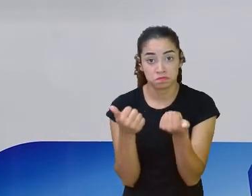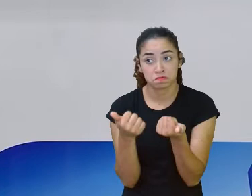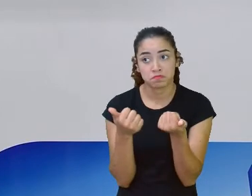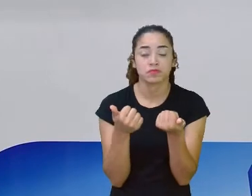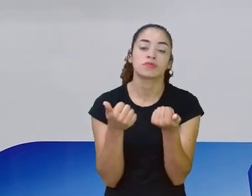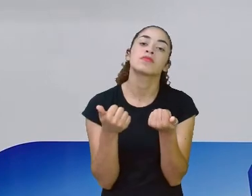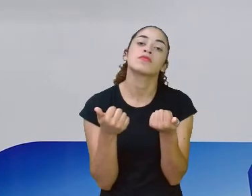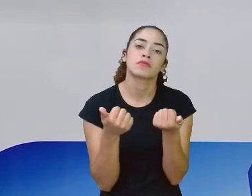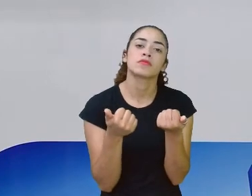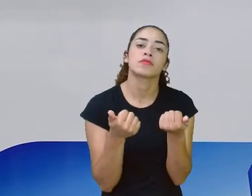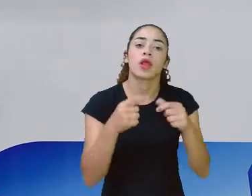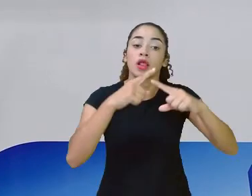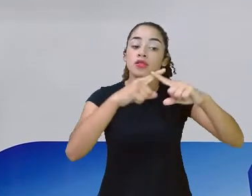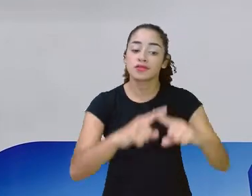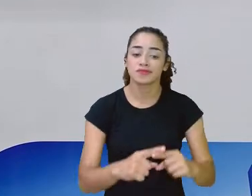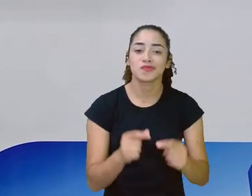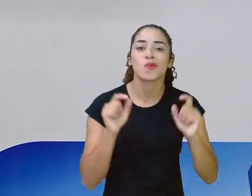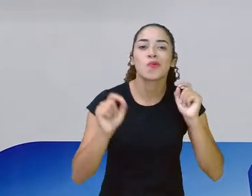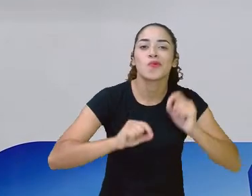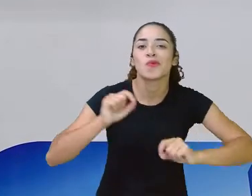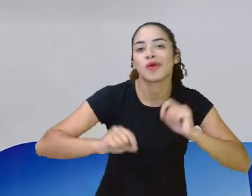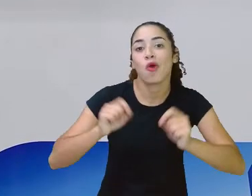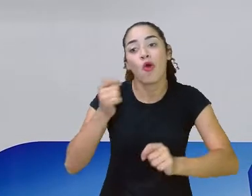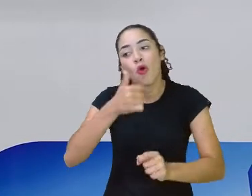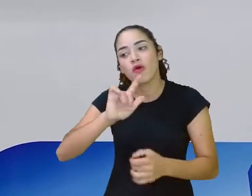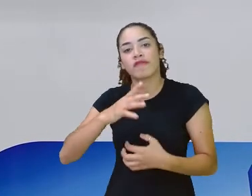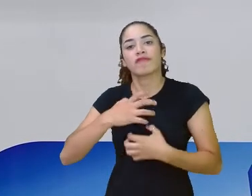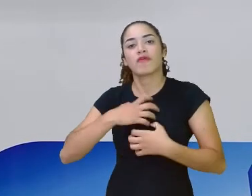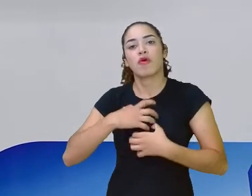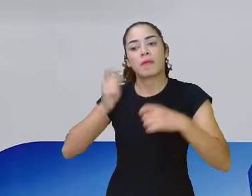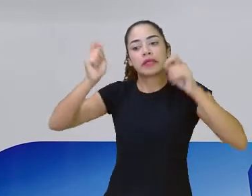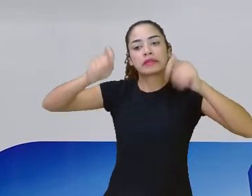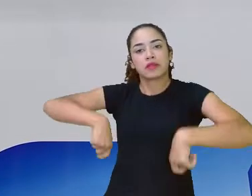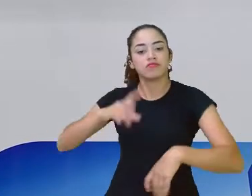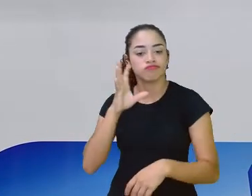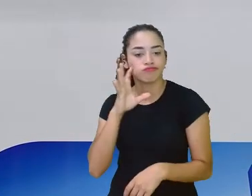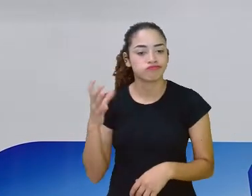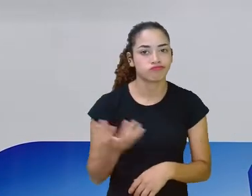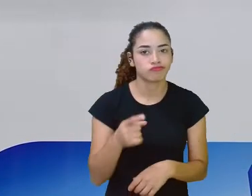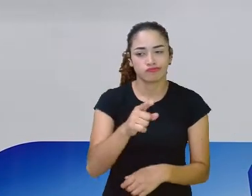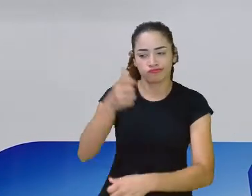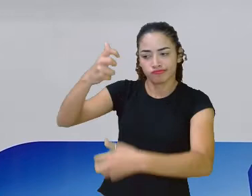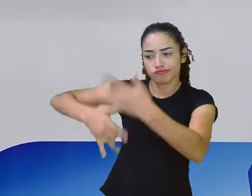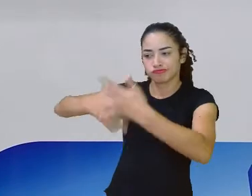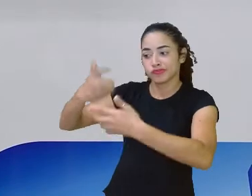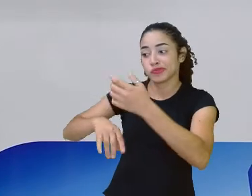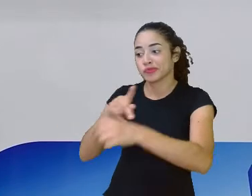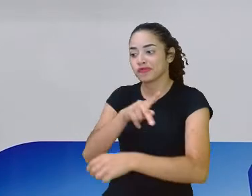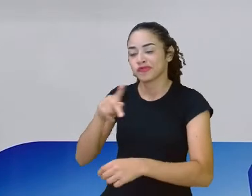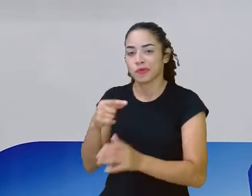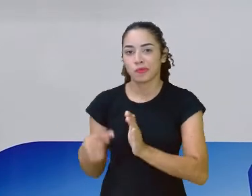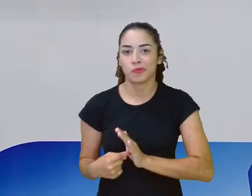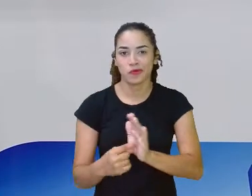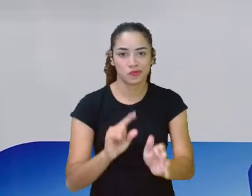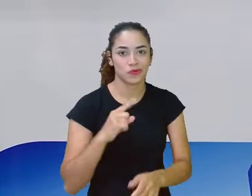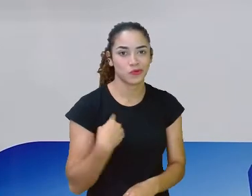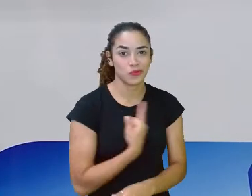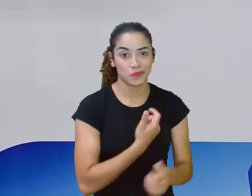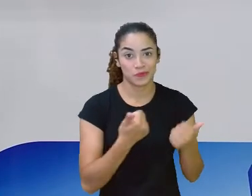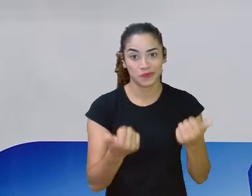mostrar outra possibilidade. Coloca lá no chat, que a professora Sinara mostra aqui pra gente. Agora, vamos